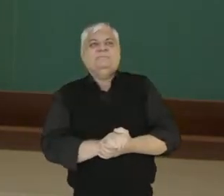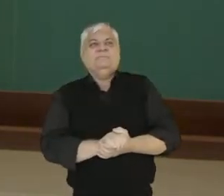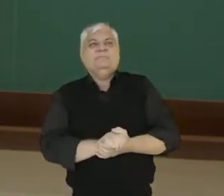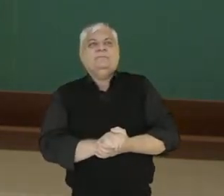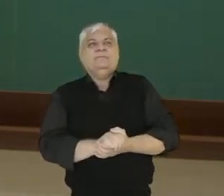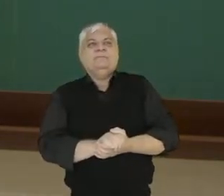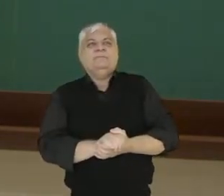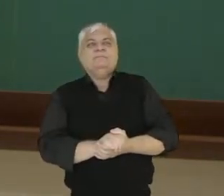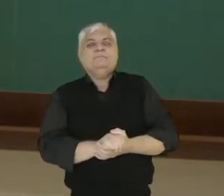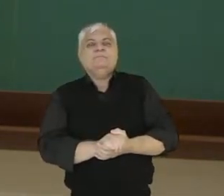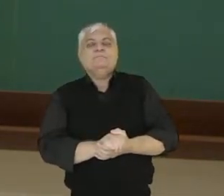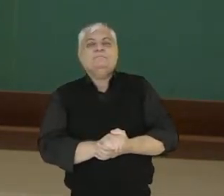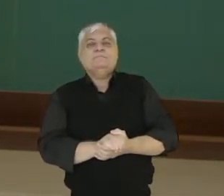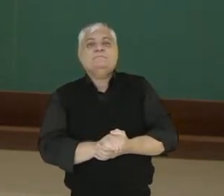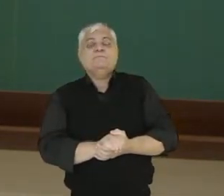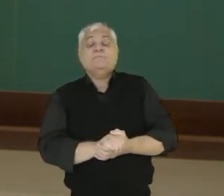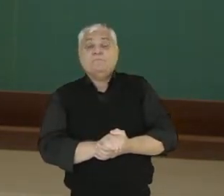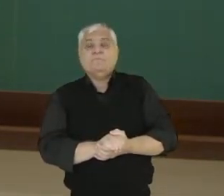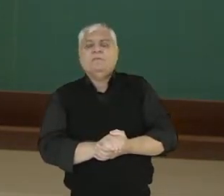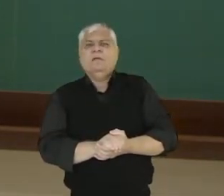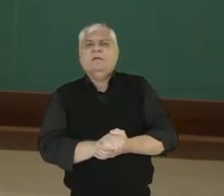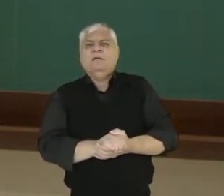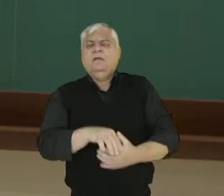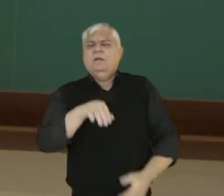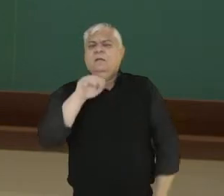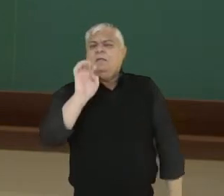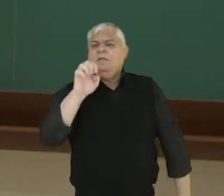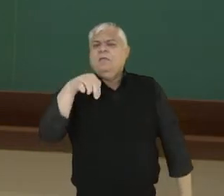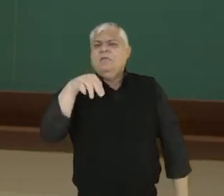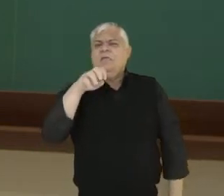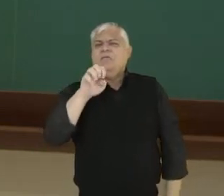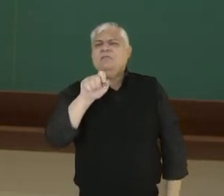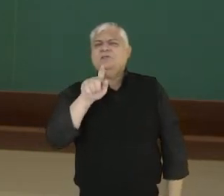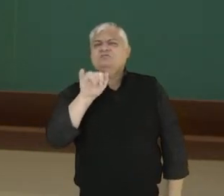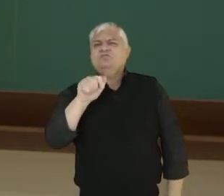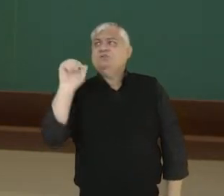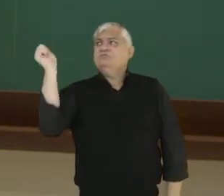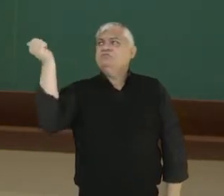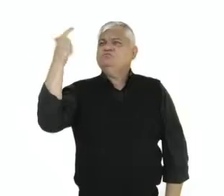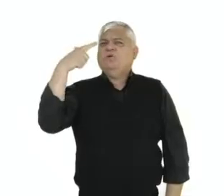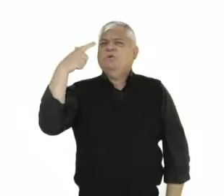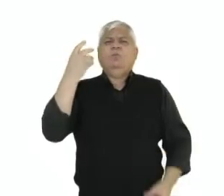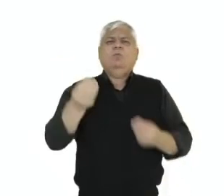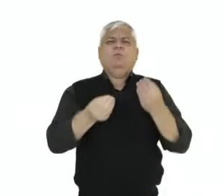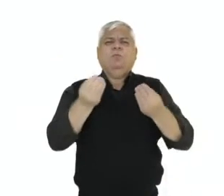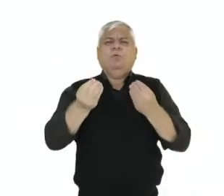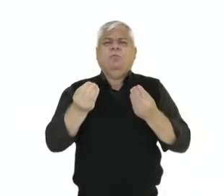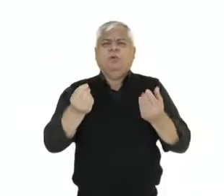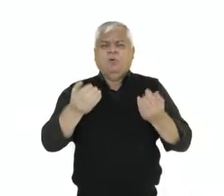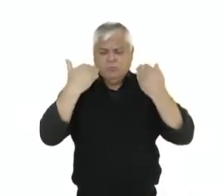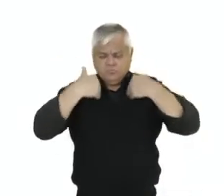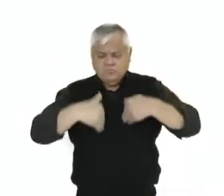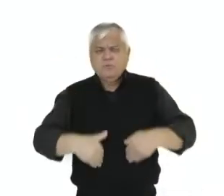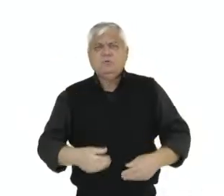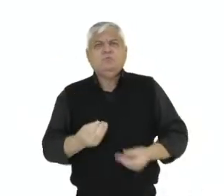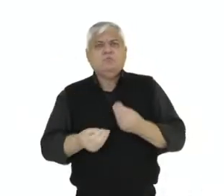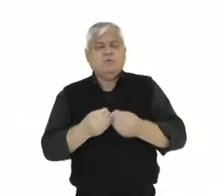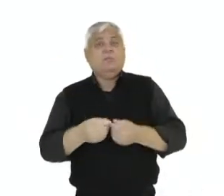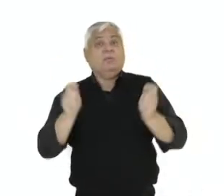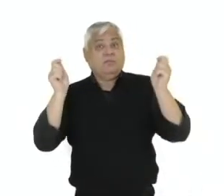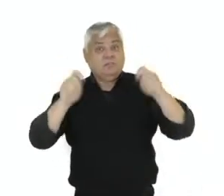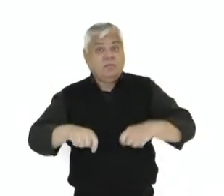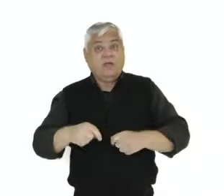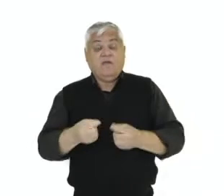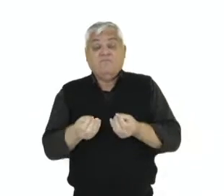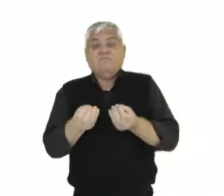Bem, energia solar e suas aplicações biológicas. Biologicamente, a energia solar é responsável pela origem da